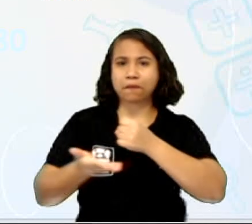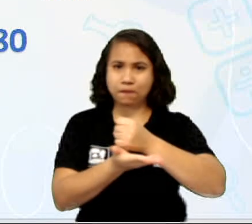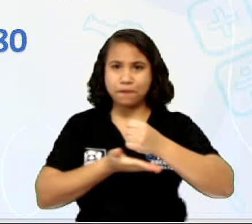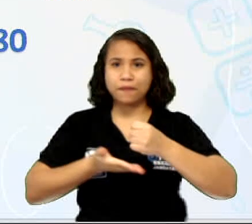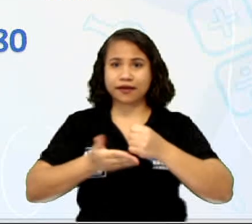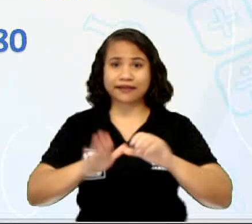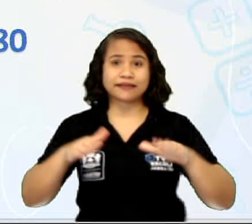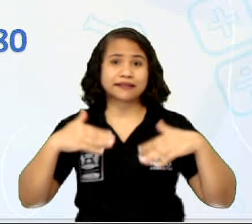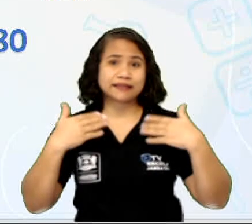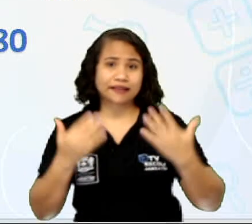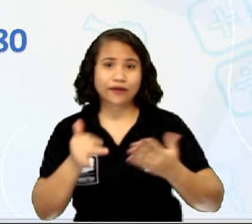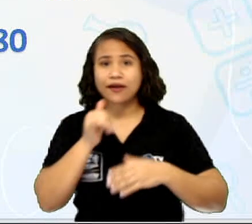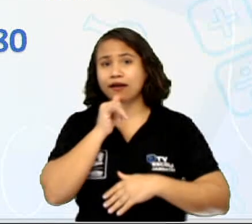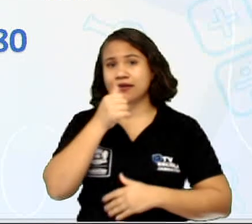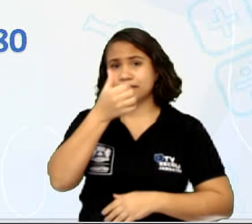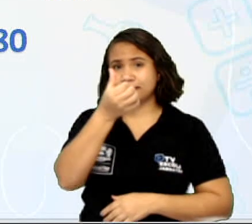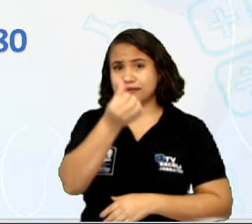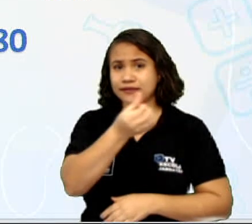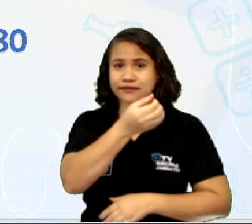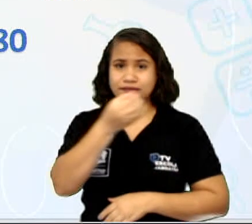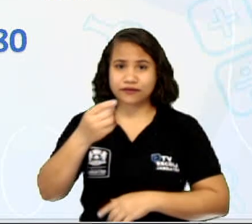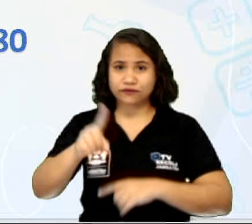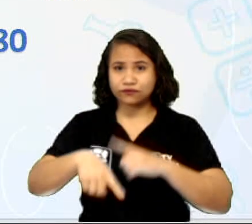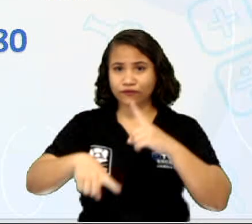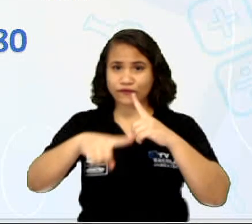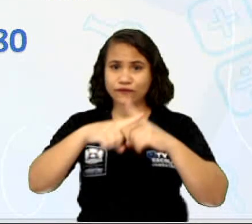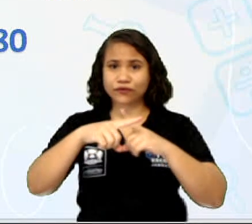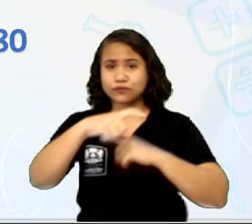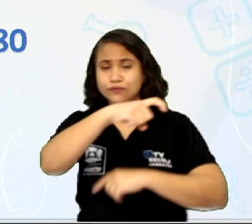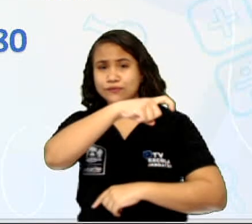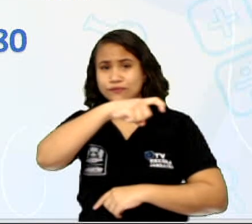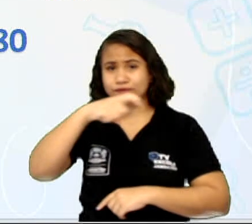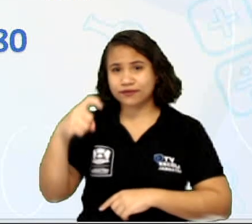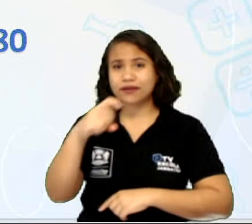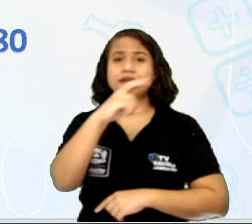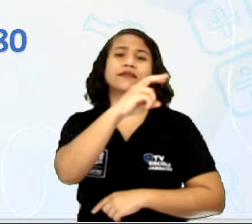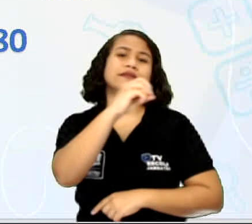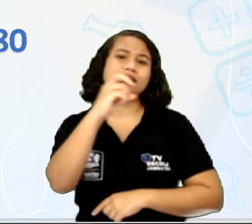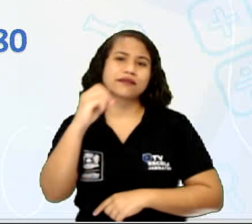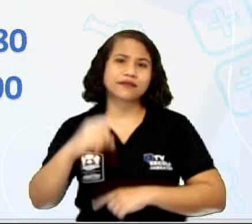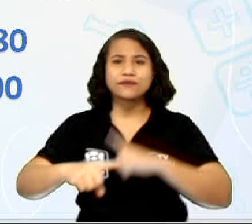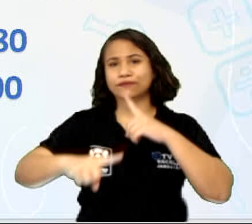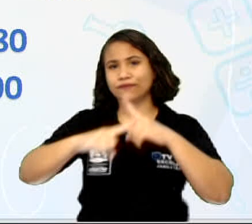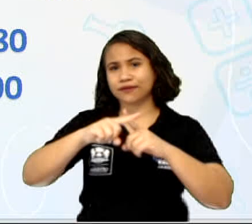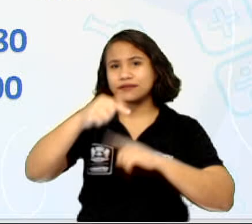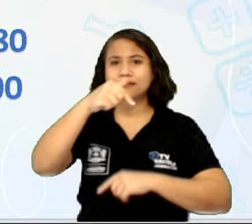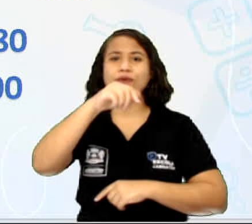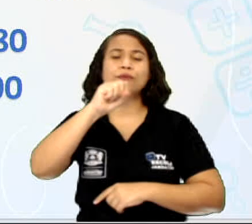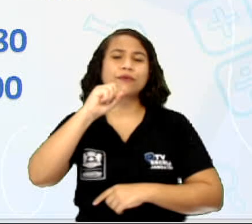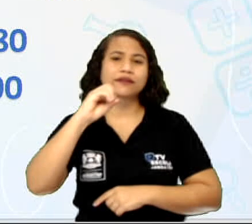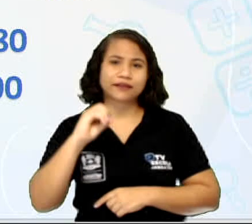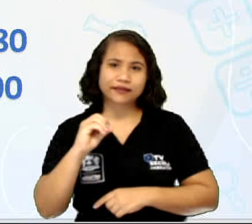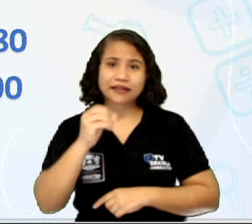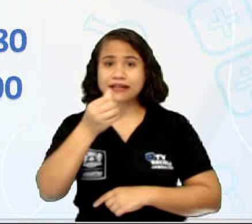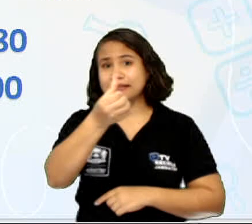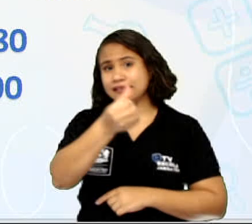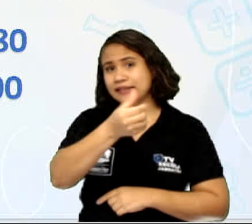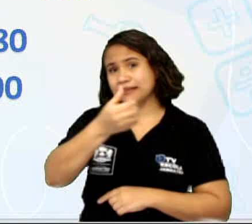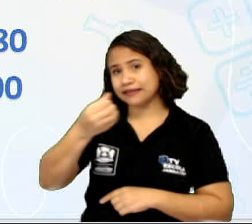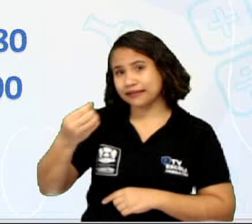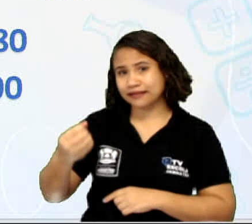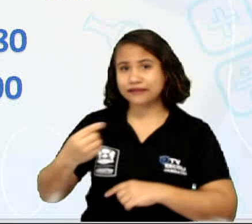então fica 600 vezes x igual a 500 x780 600